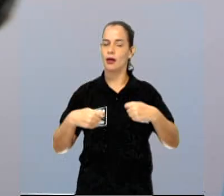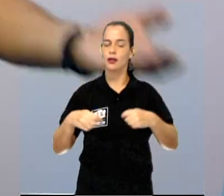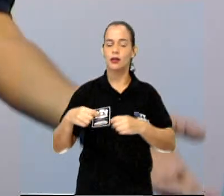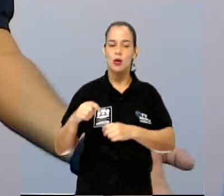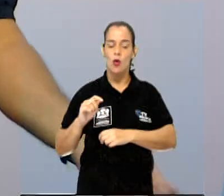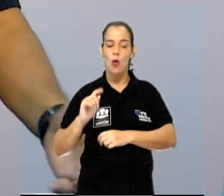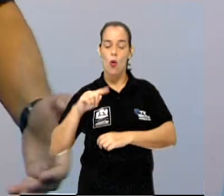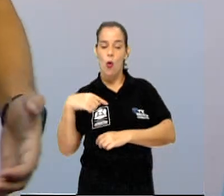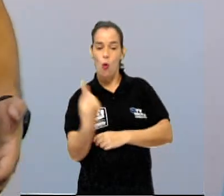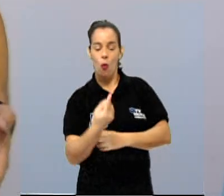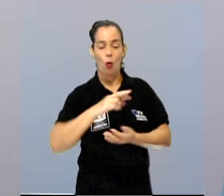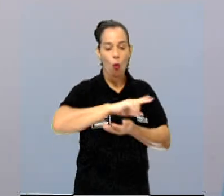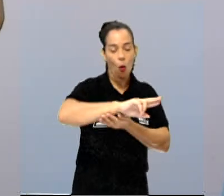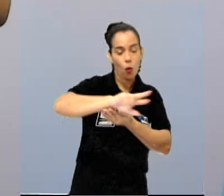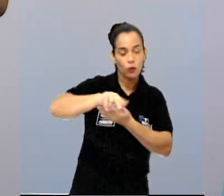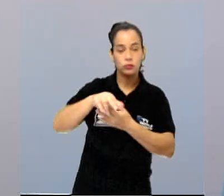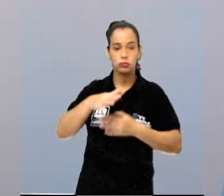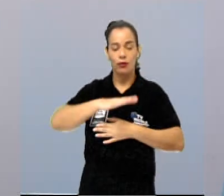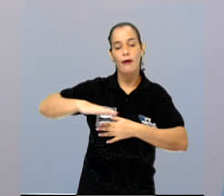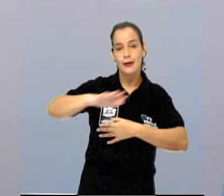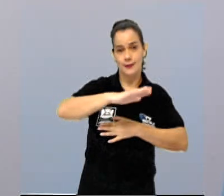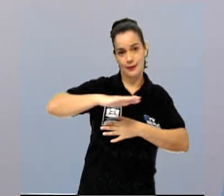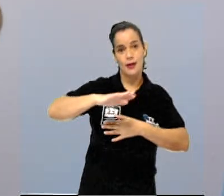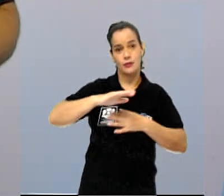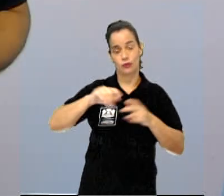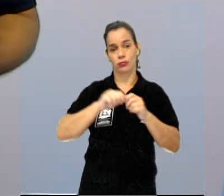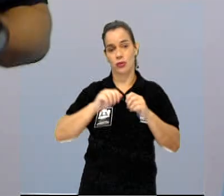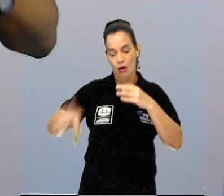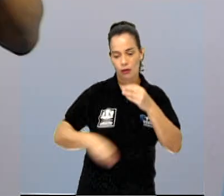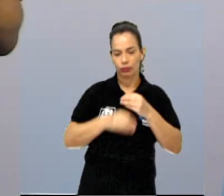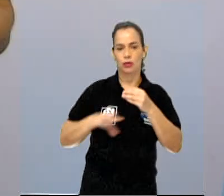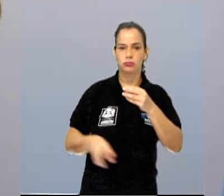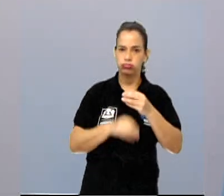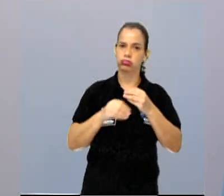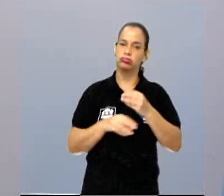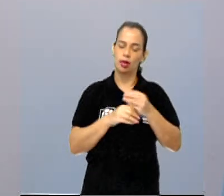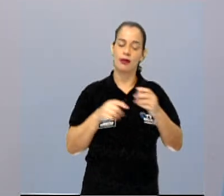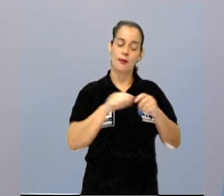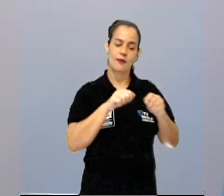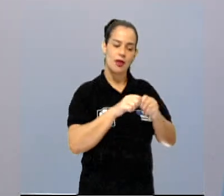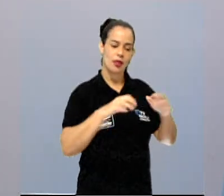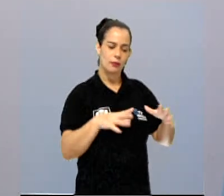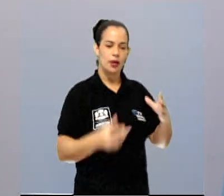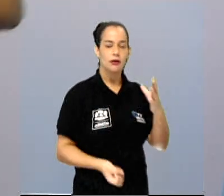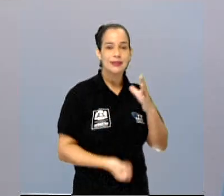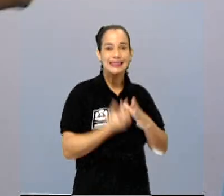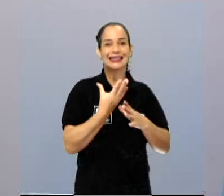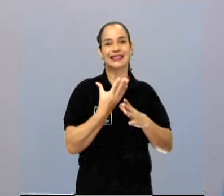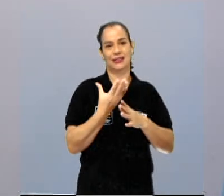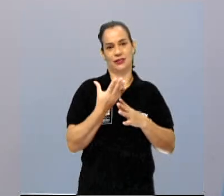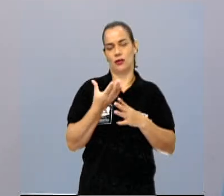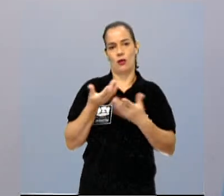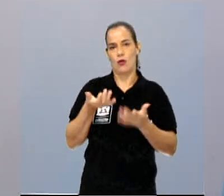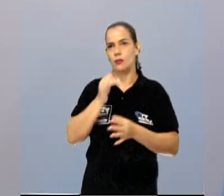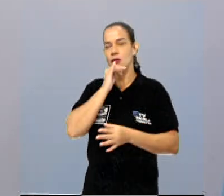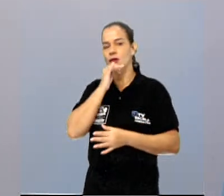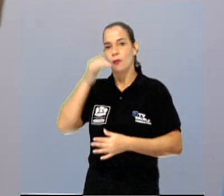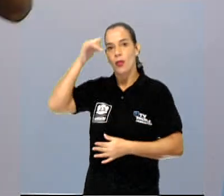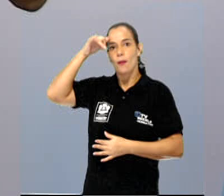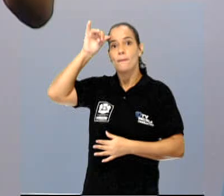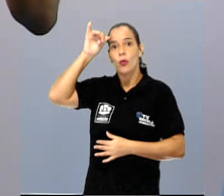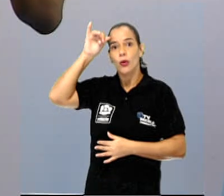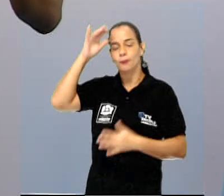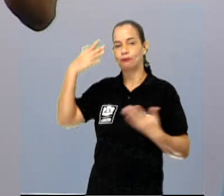produzir, seja a soja, seja para transformar aquilo ali em pasto para a criação bovina. Inclusive, uma